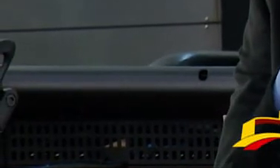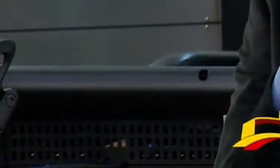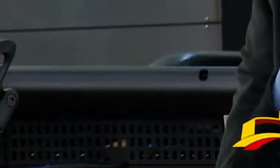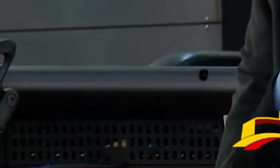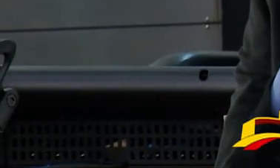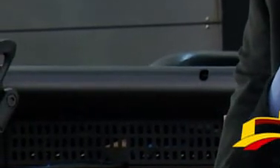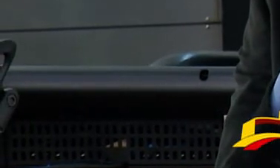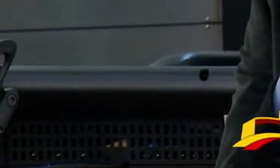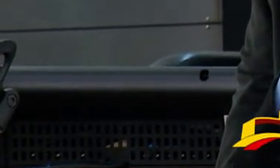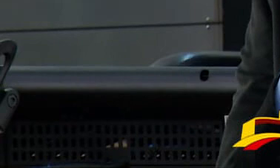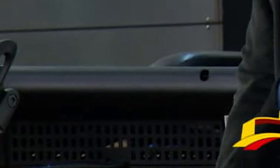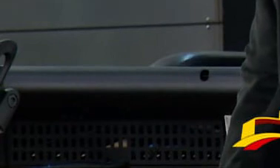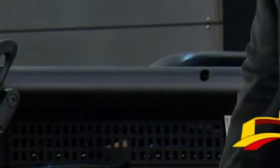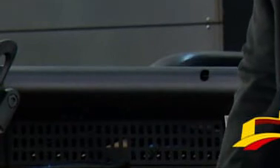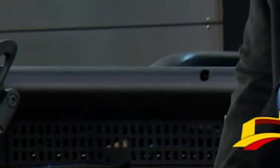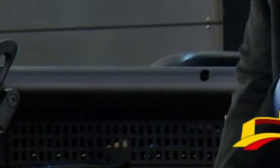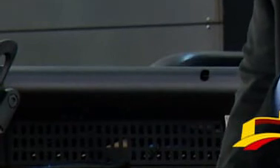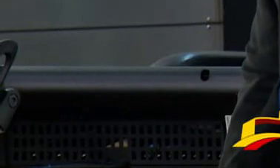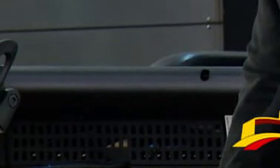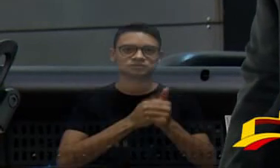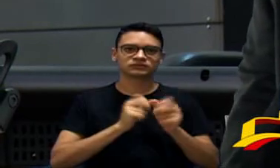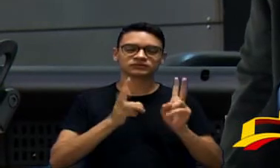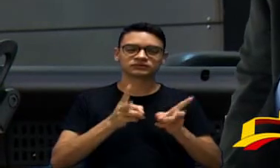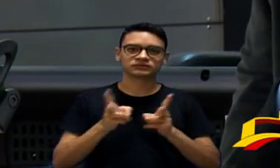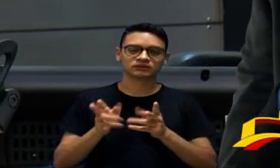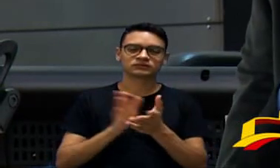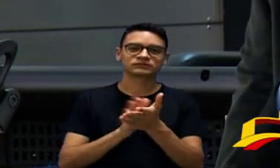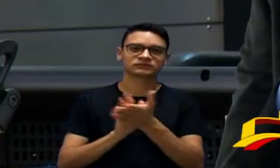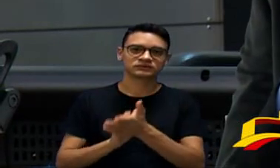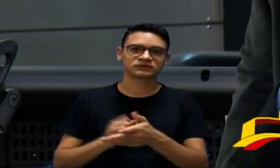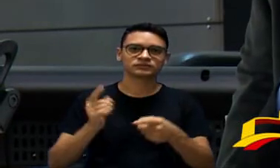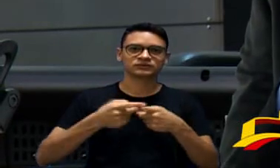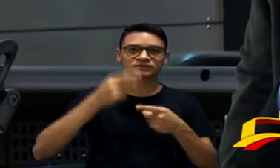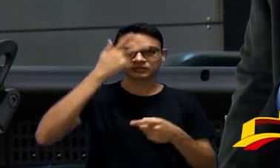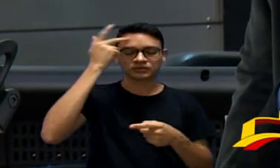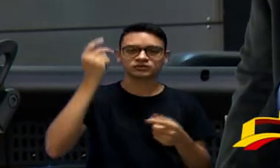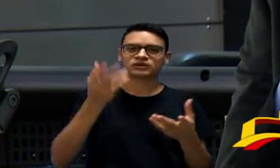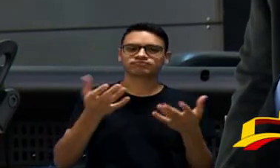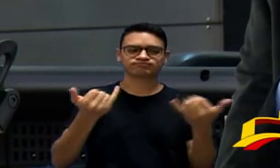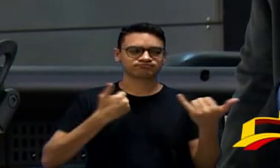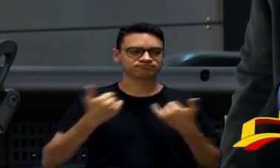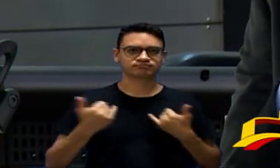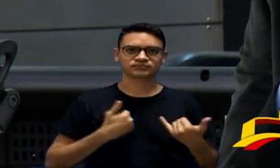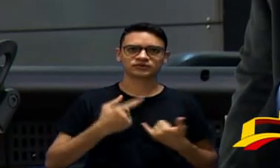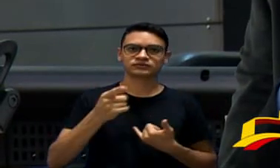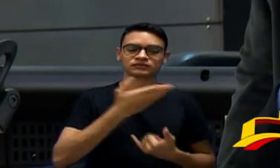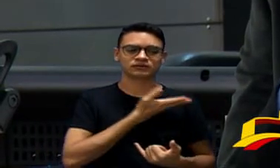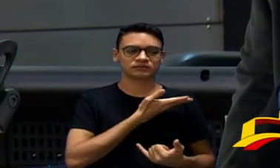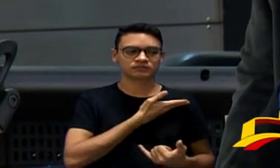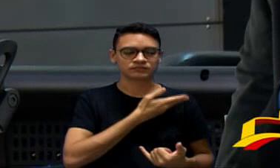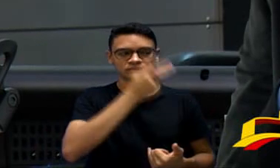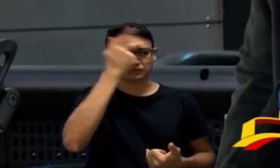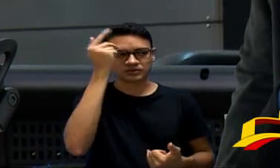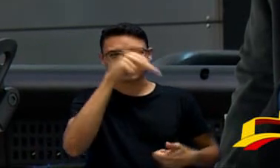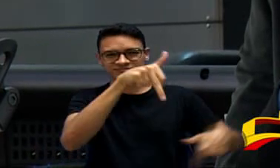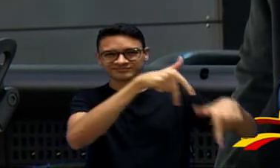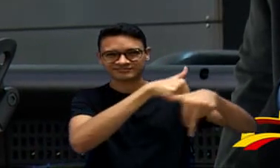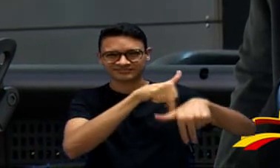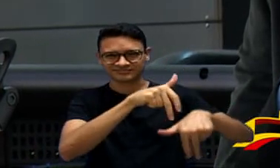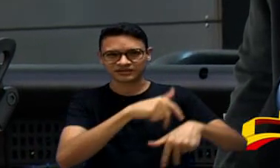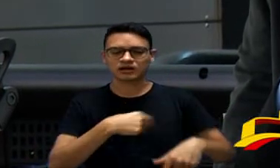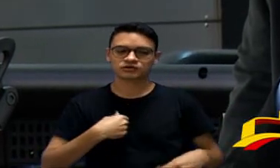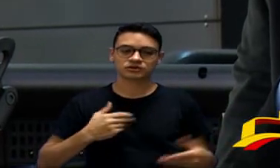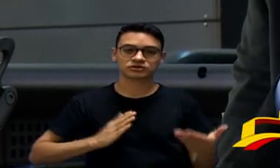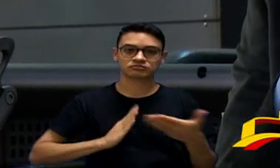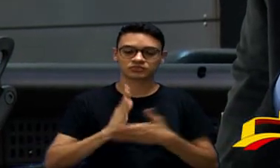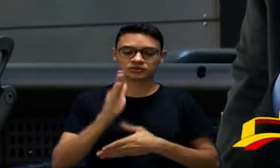que está próximo da população. Quero parabenizar, porque as pessoas sempre falam que o Silvano ele é um amigo do povo. E acho que é para isso que a gente foi eleito,